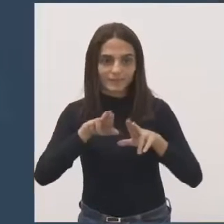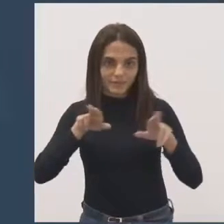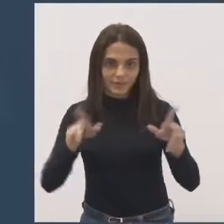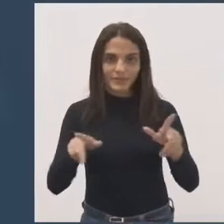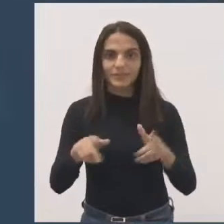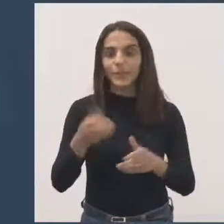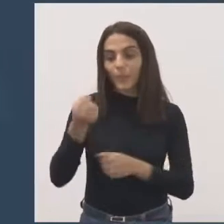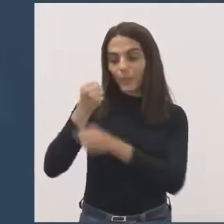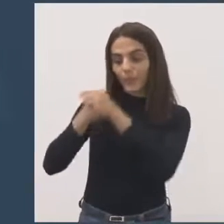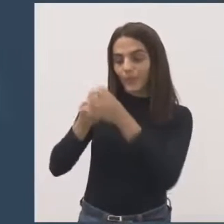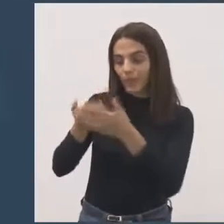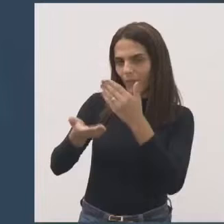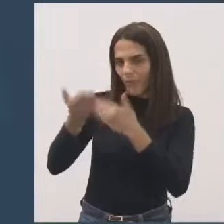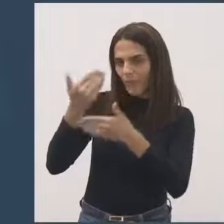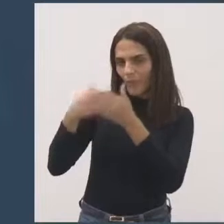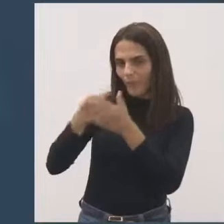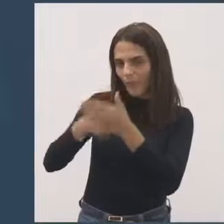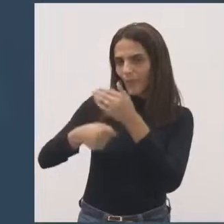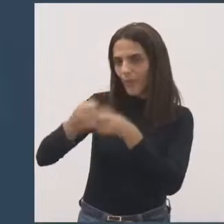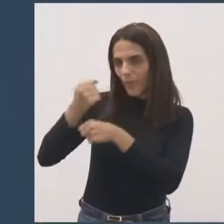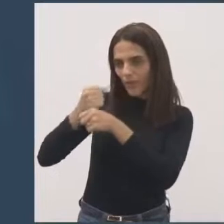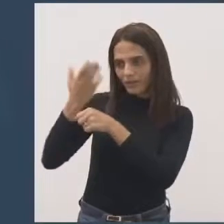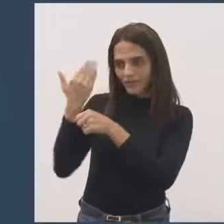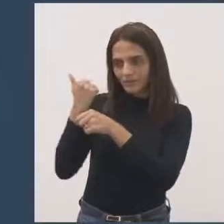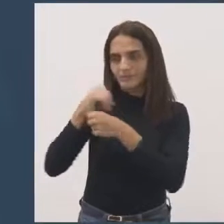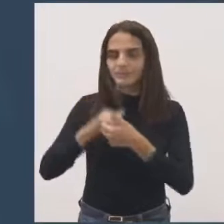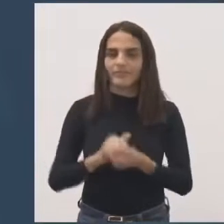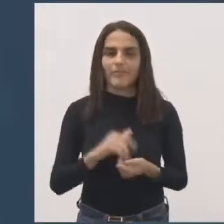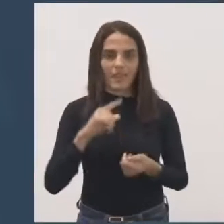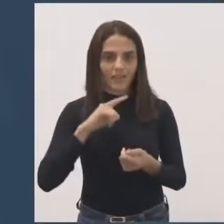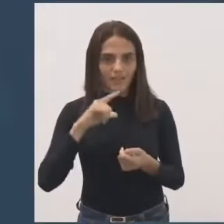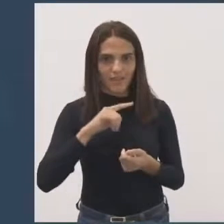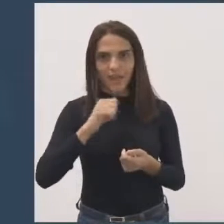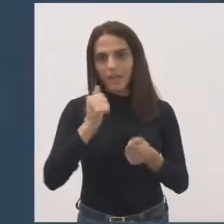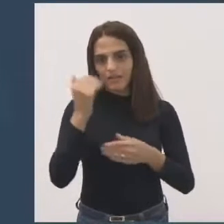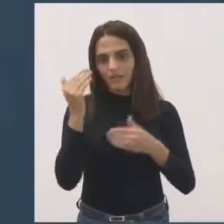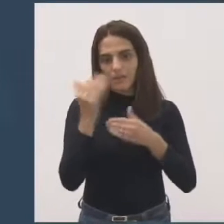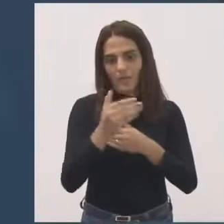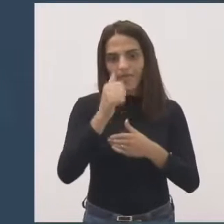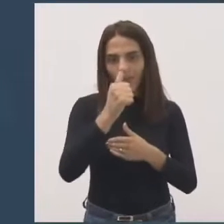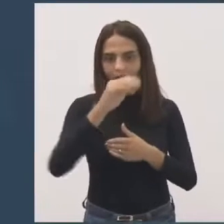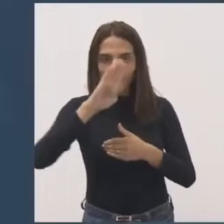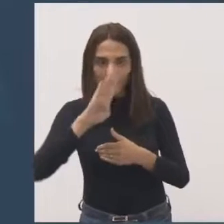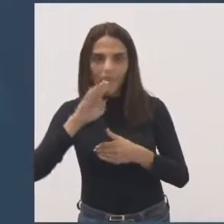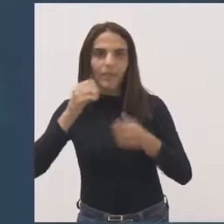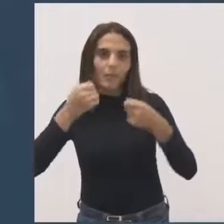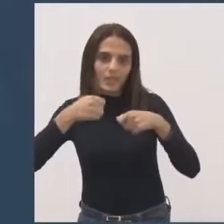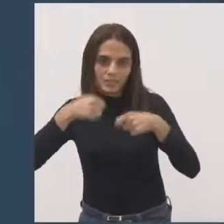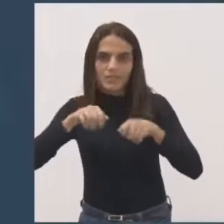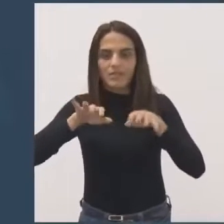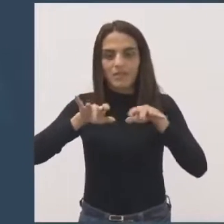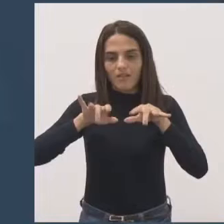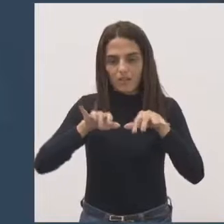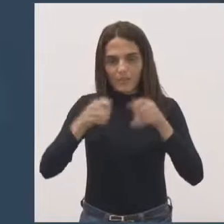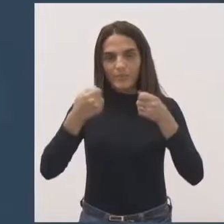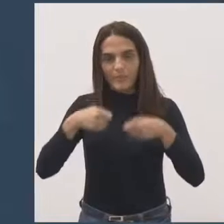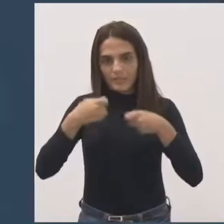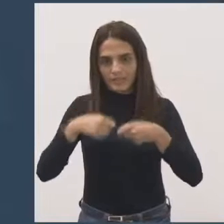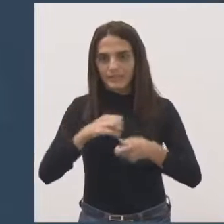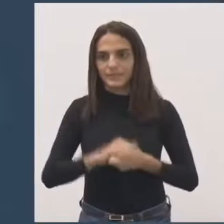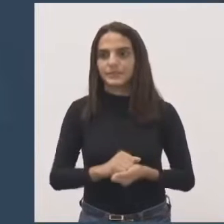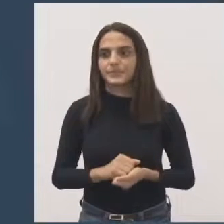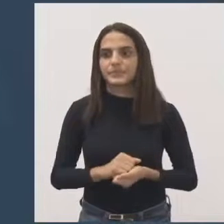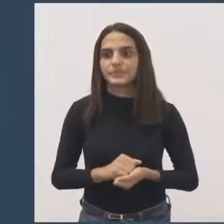passado, se eu não me engano, está tendo essas provas da AP, então precisa muito desses notebooks Graças a Deus, né?